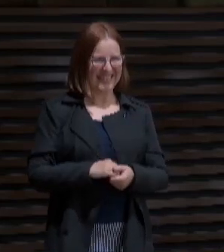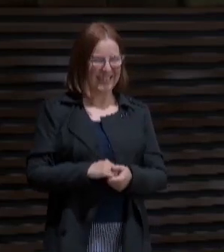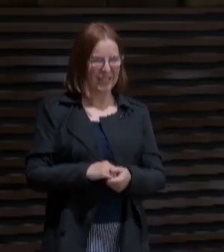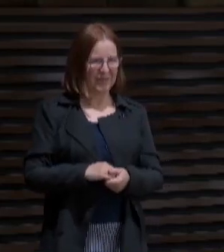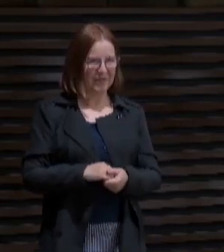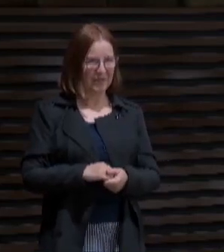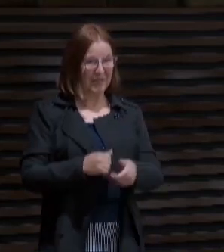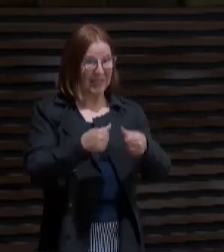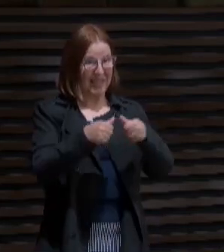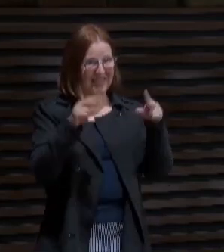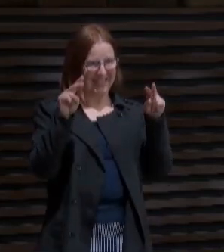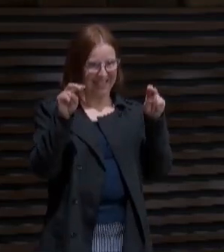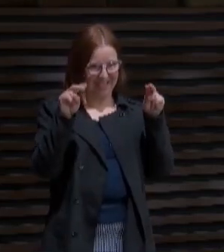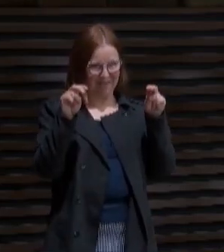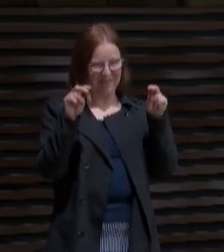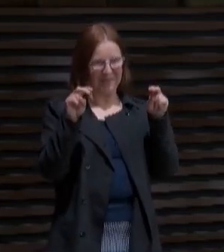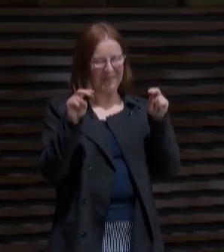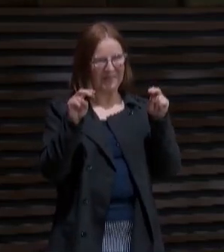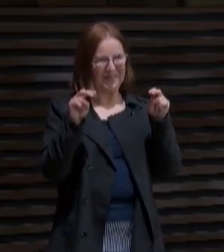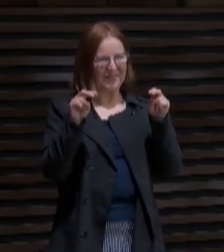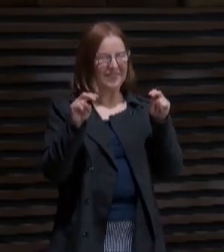Esse é um dos temas